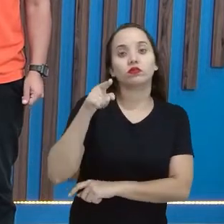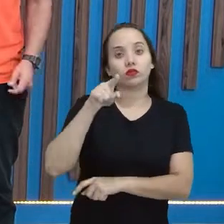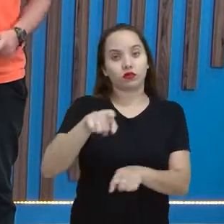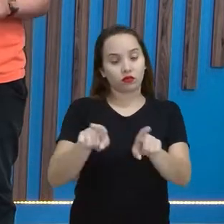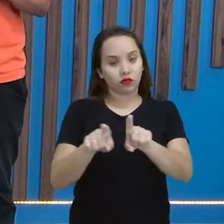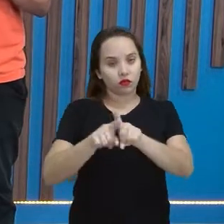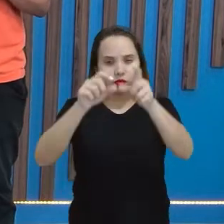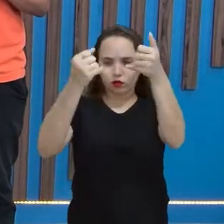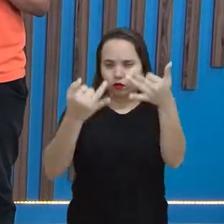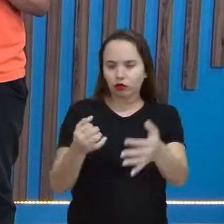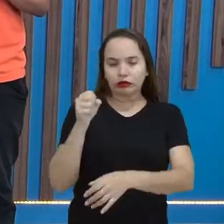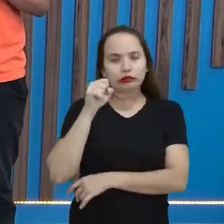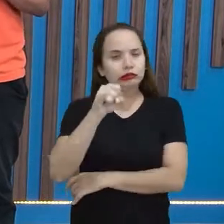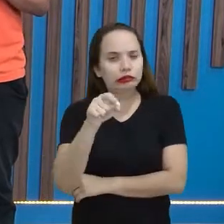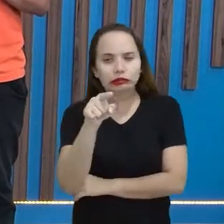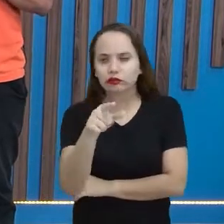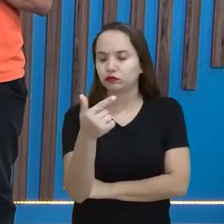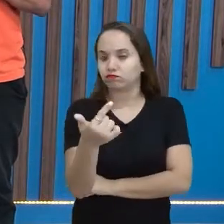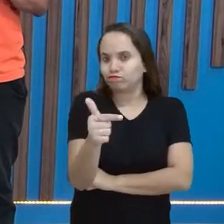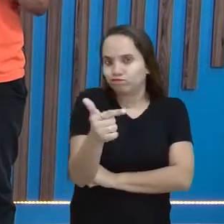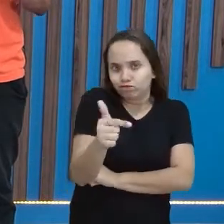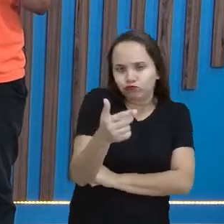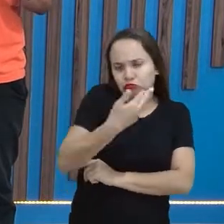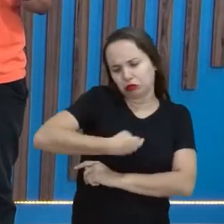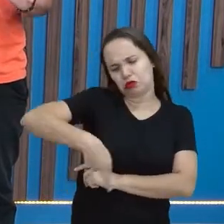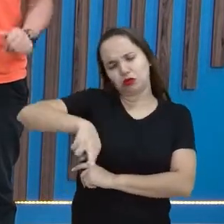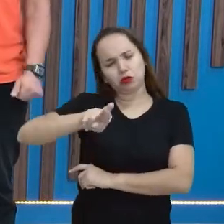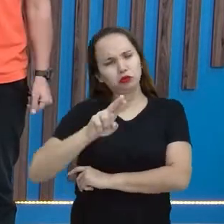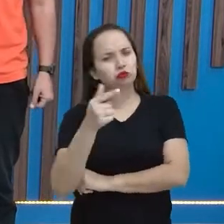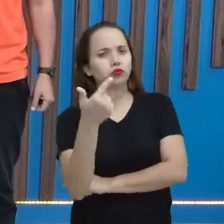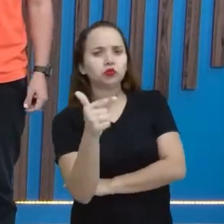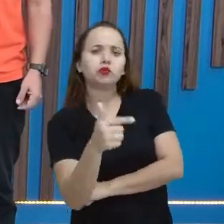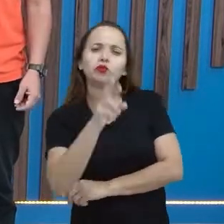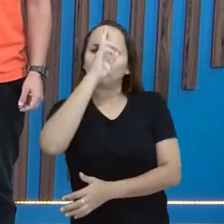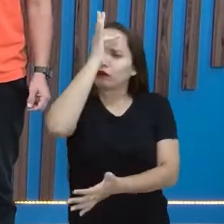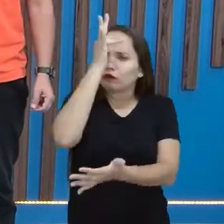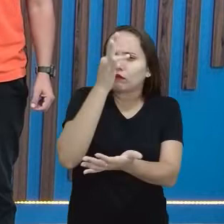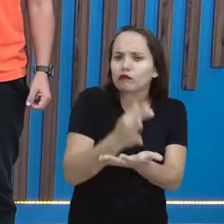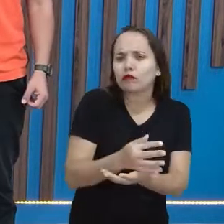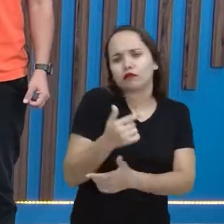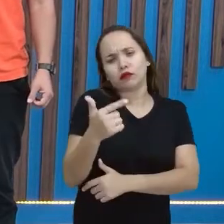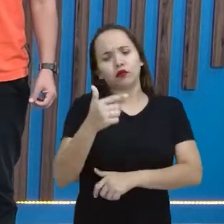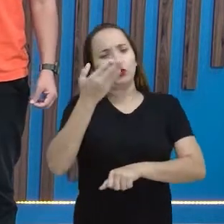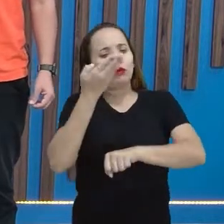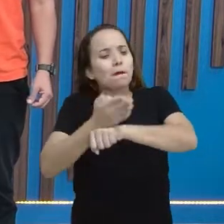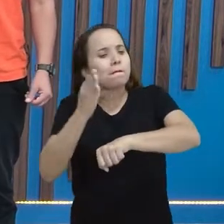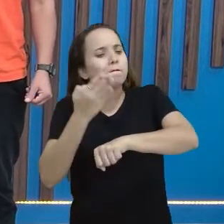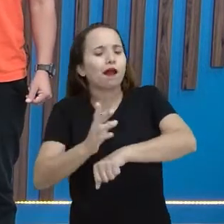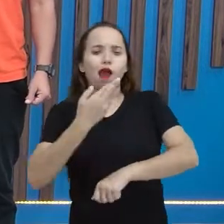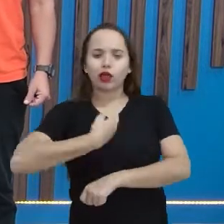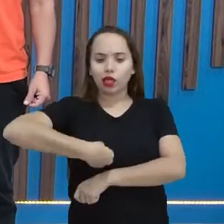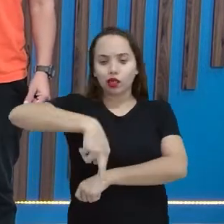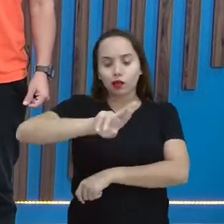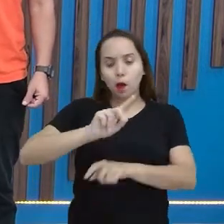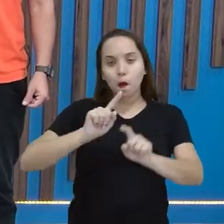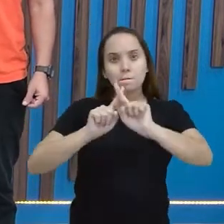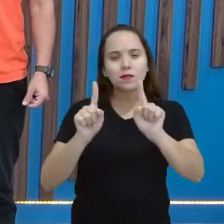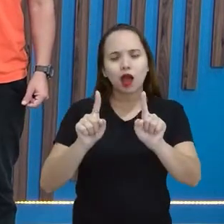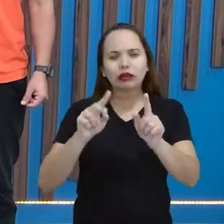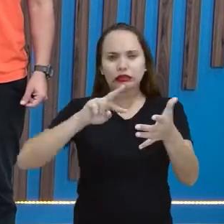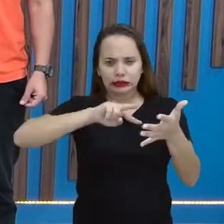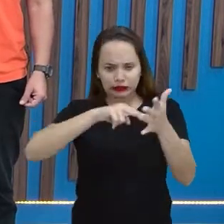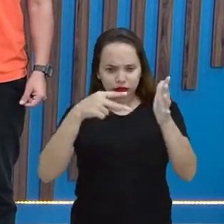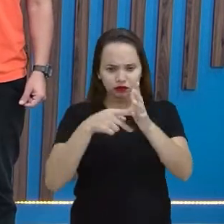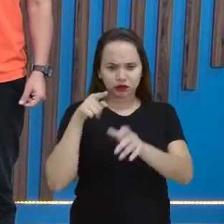nenhuma fé, você não professe nenhuma religião, você não tenha nenhuma prática religiosa, não quer dizer que você seja uma pessoa, que